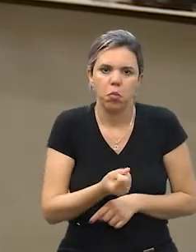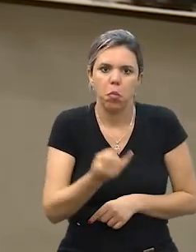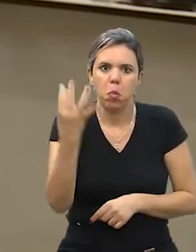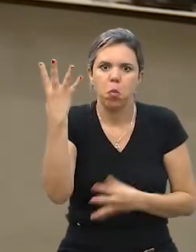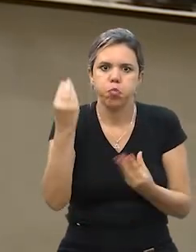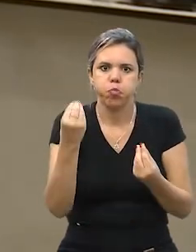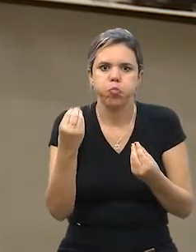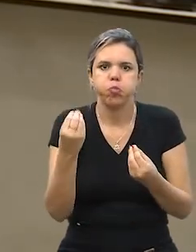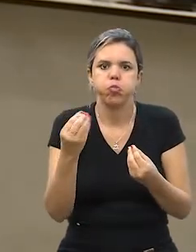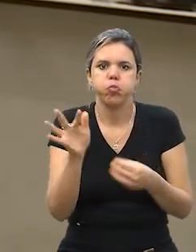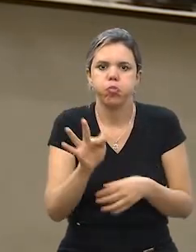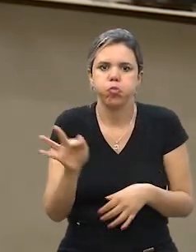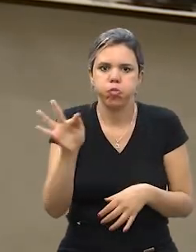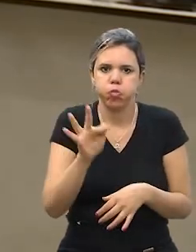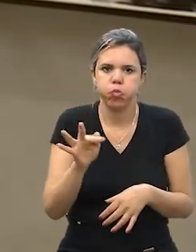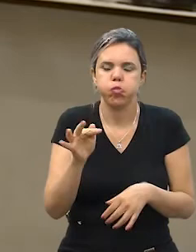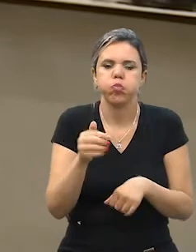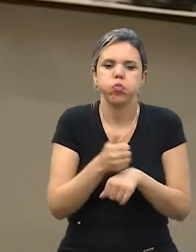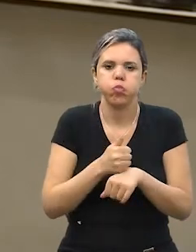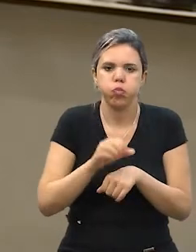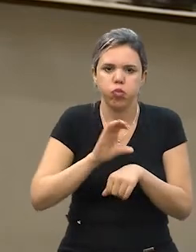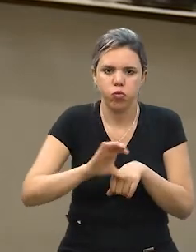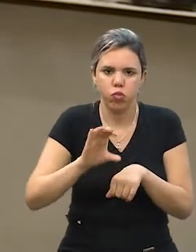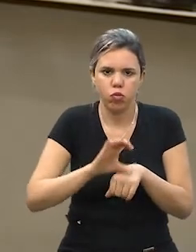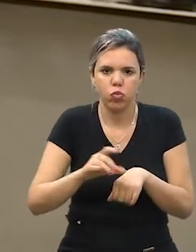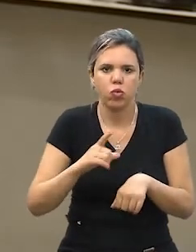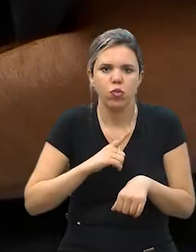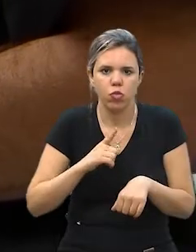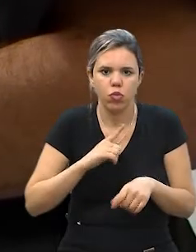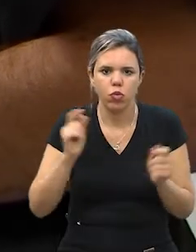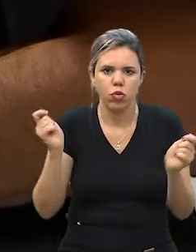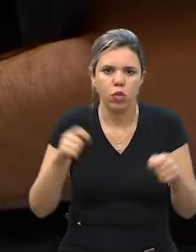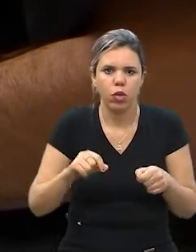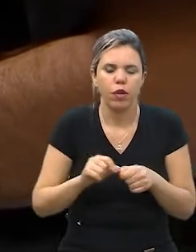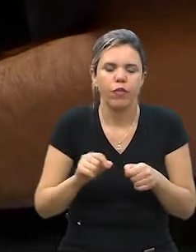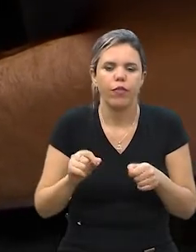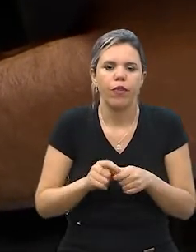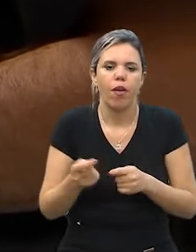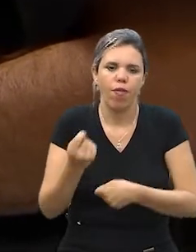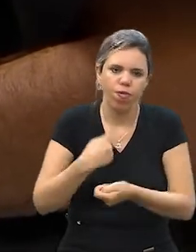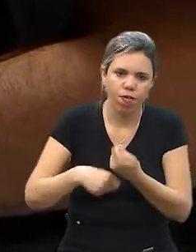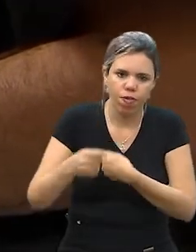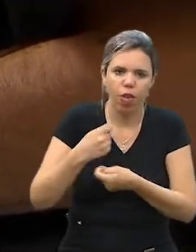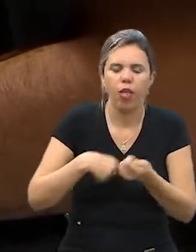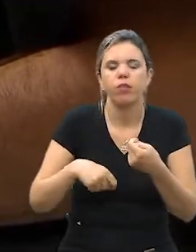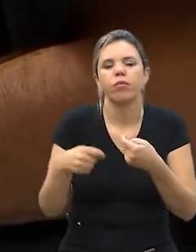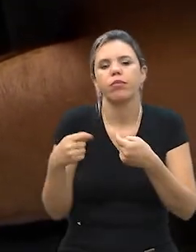muito grande de faculdades de odontologia e isso faz com que o mercado